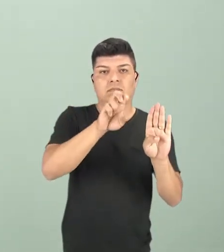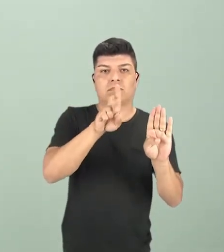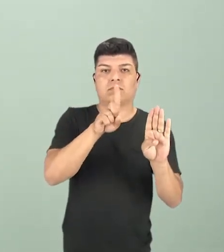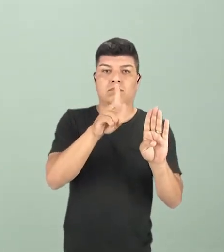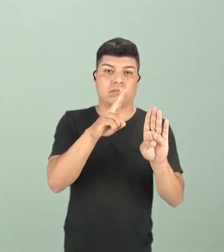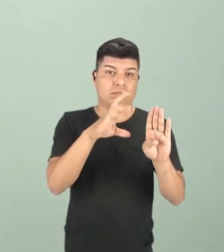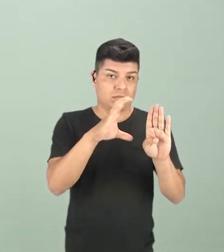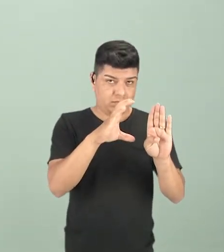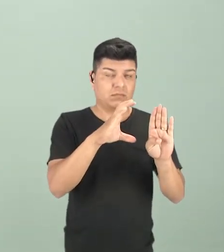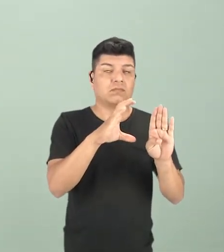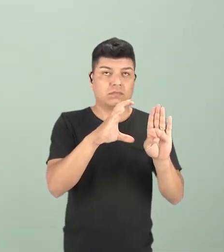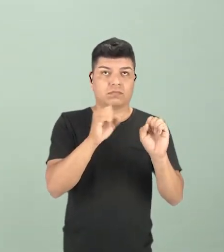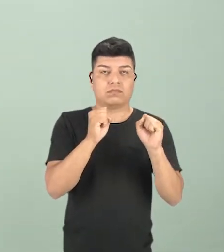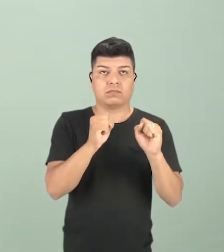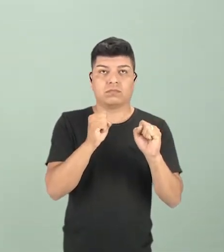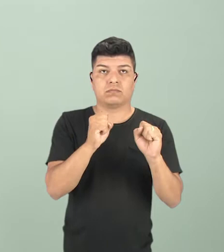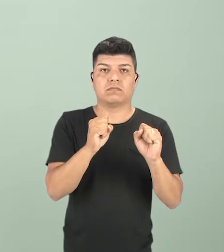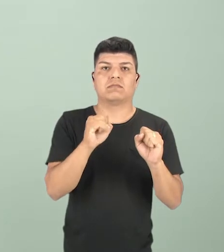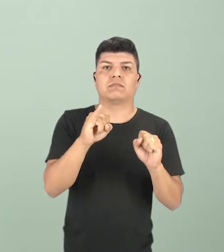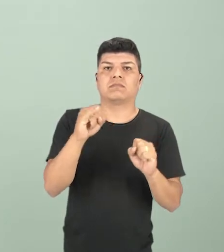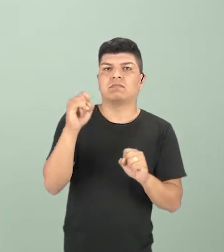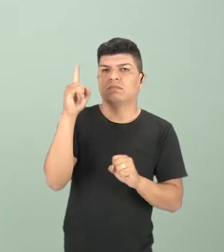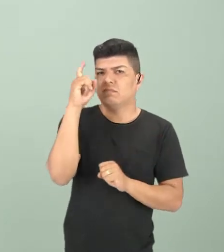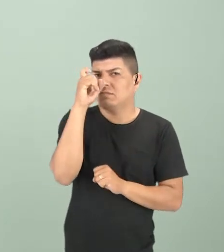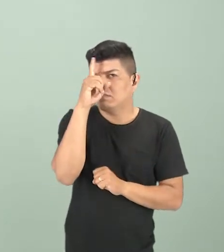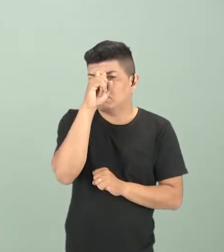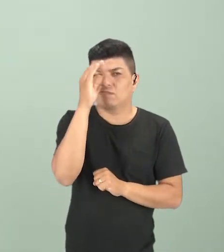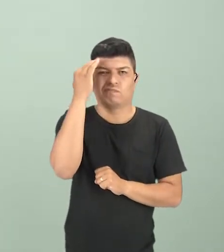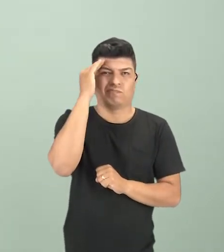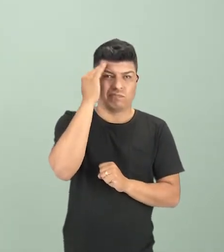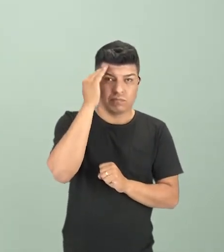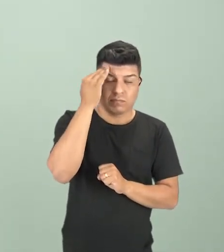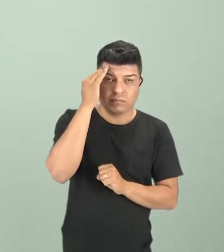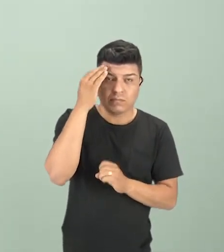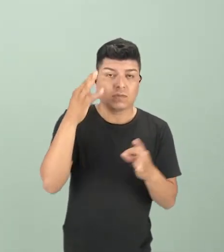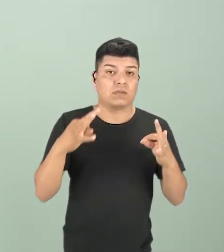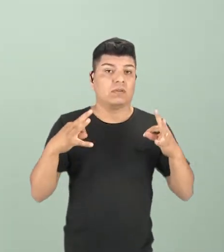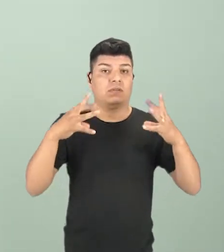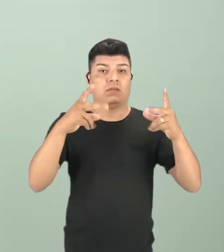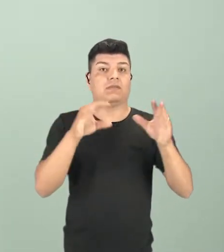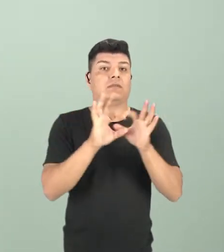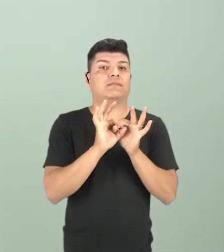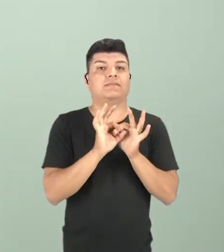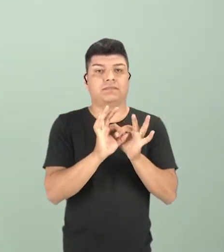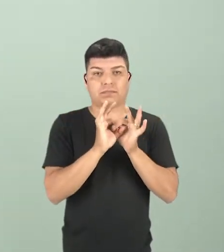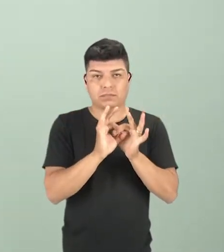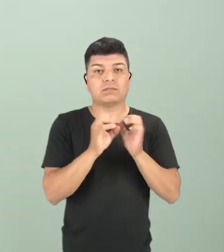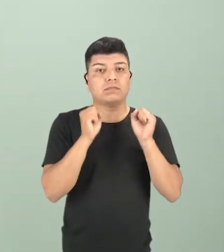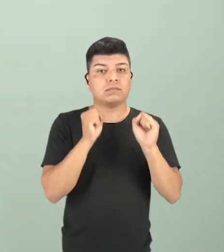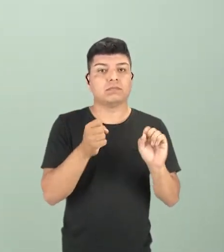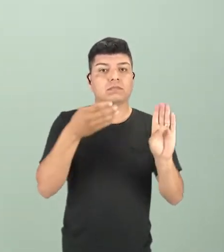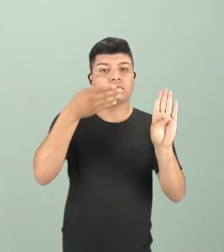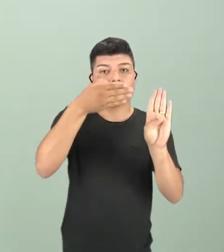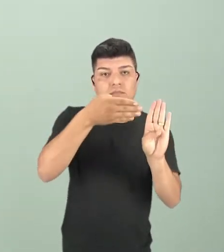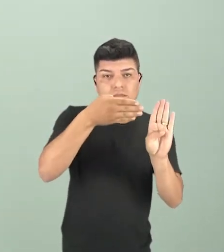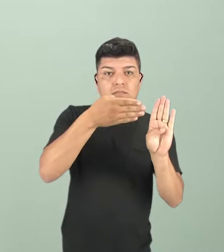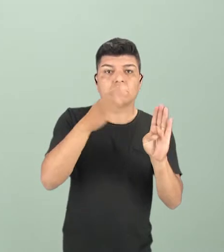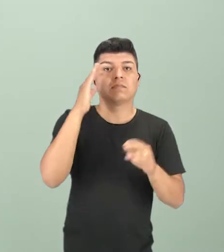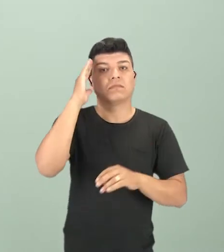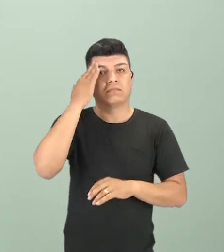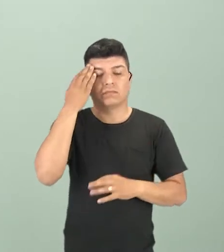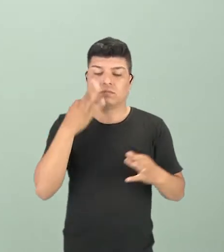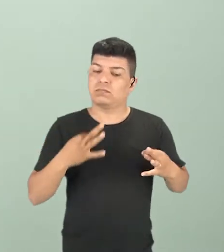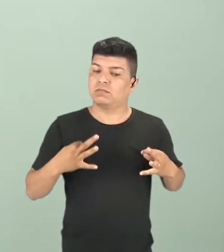pessoal. Então, se você tem dificuldade em entender, está tudo interligado, você pode estar acessando e